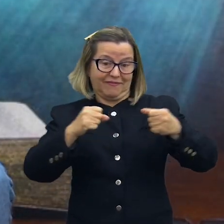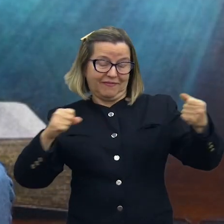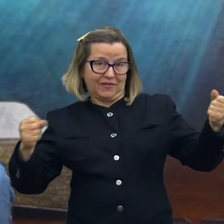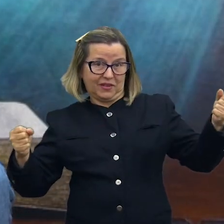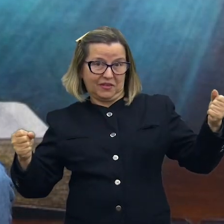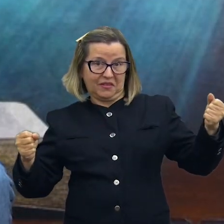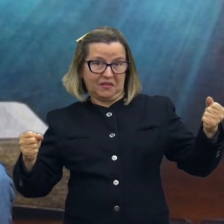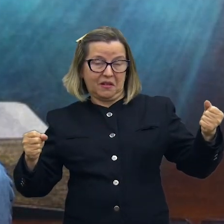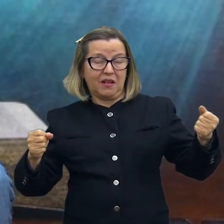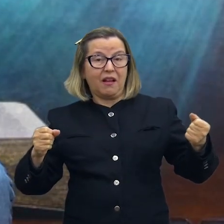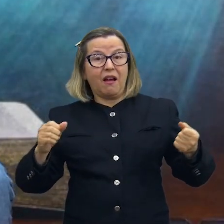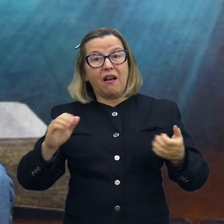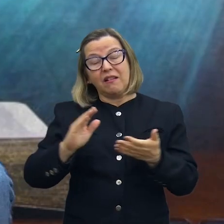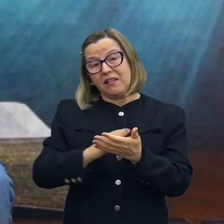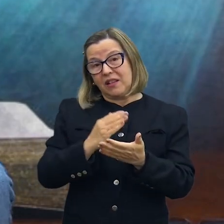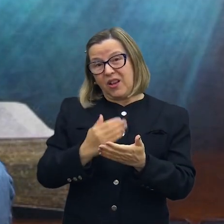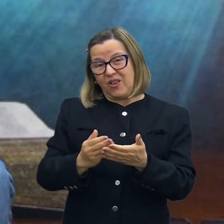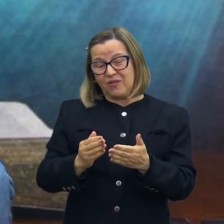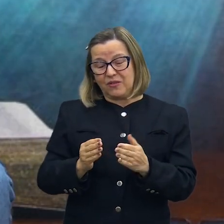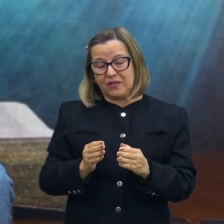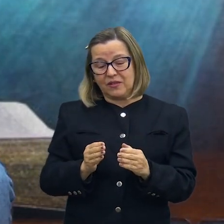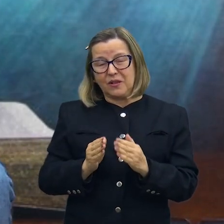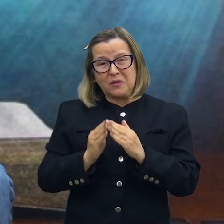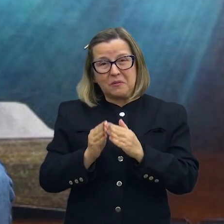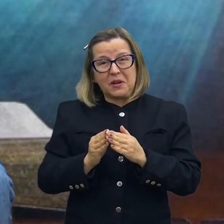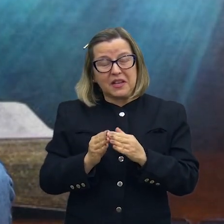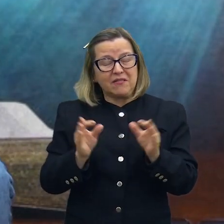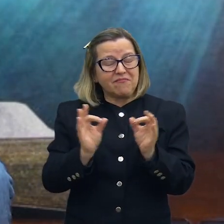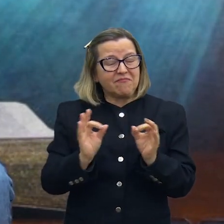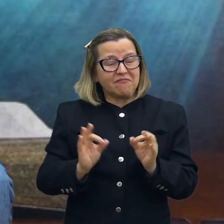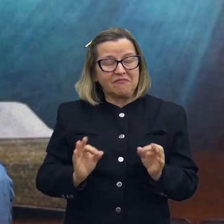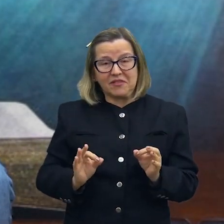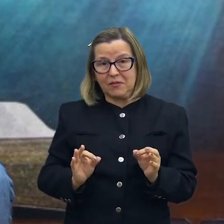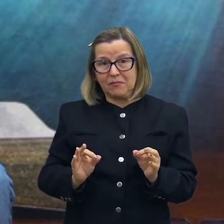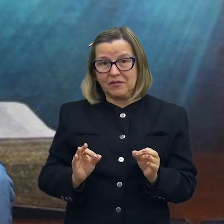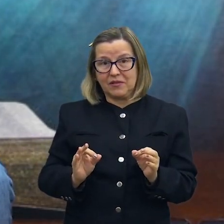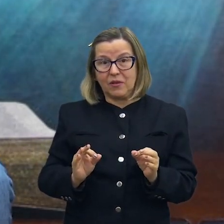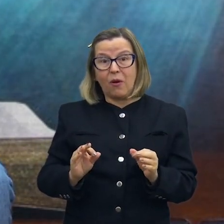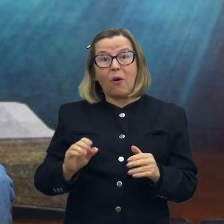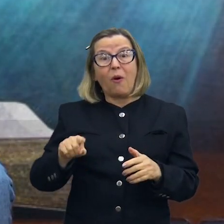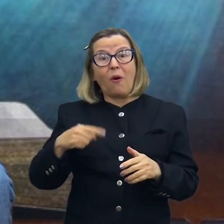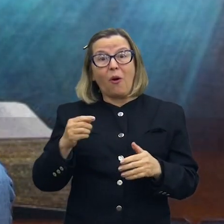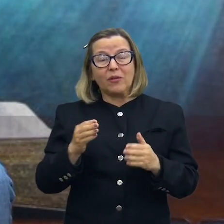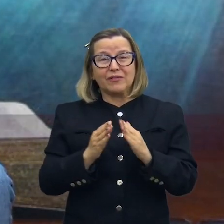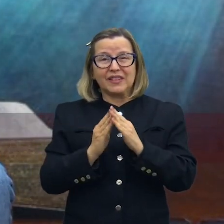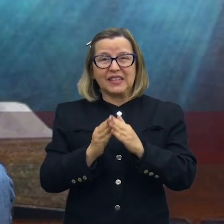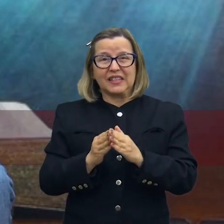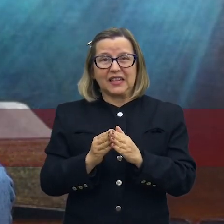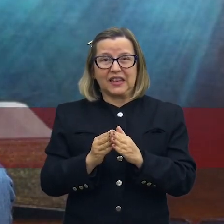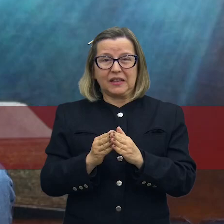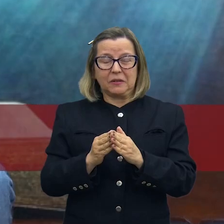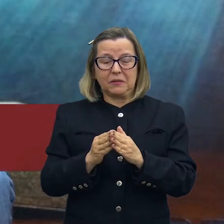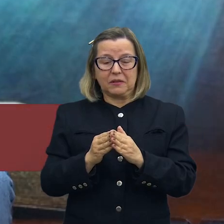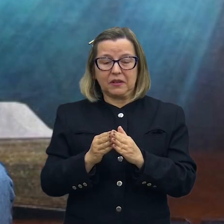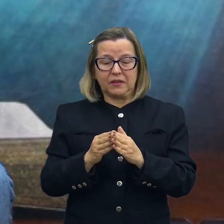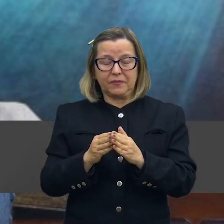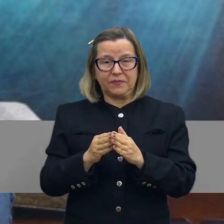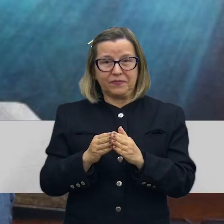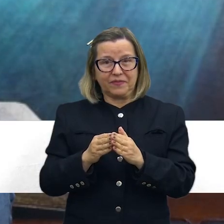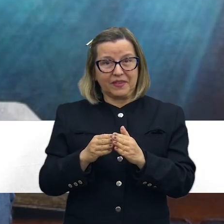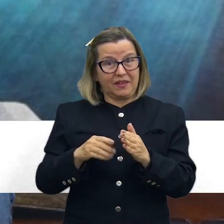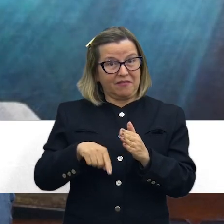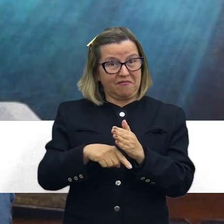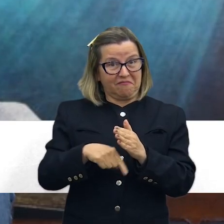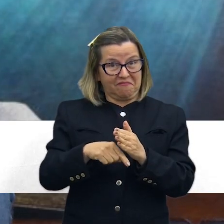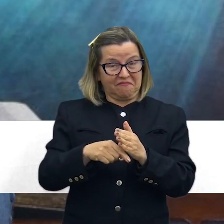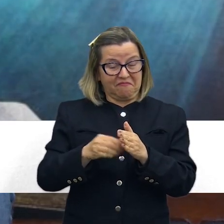estão num barquinho a motor, outros estão numa canoa furada e outros estão na água, estão